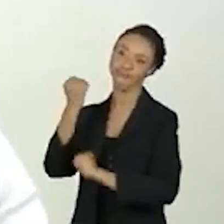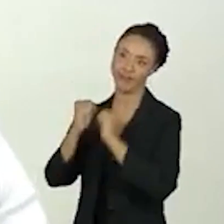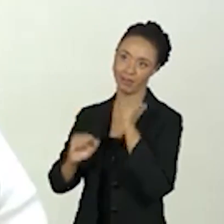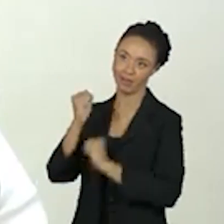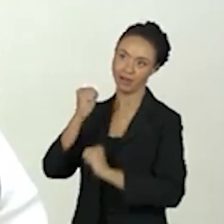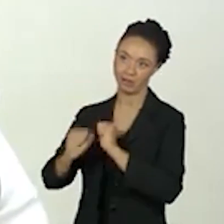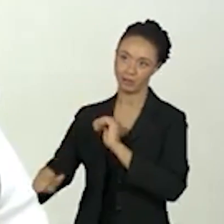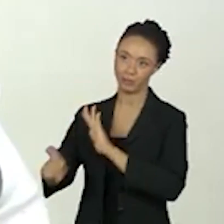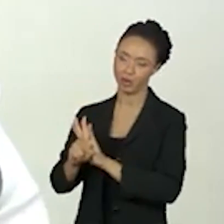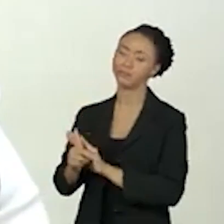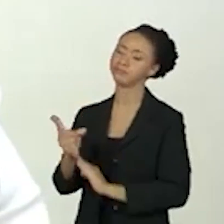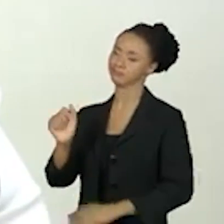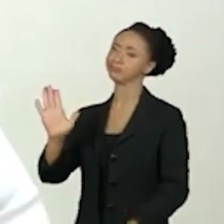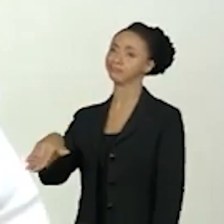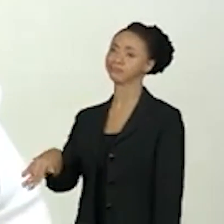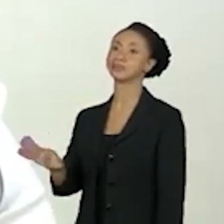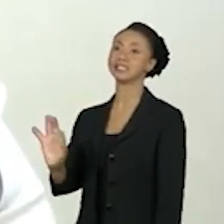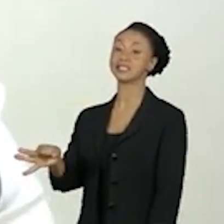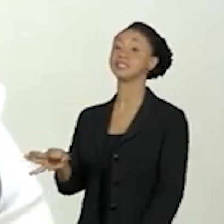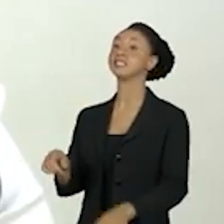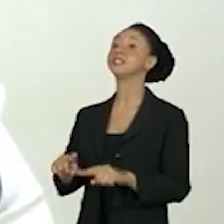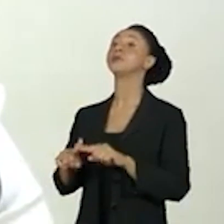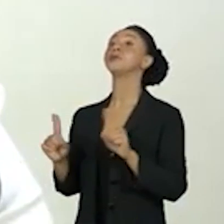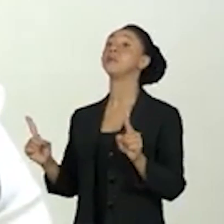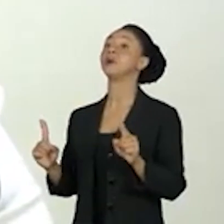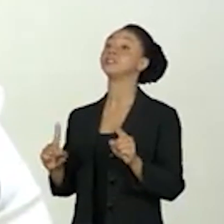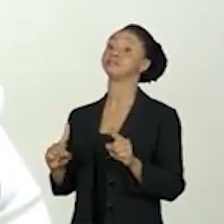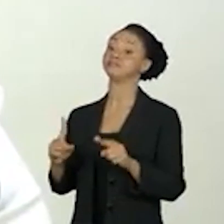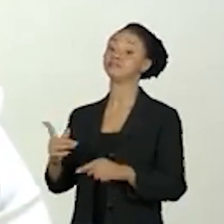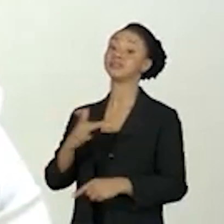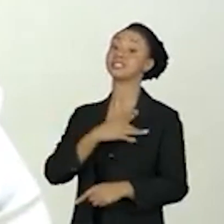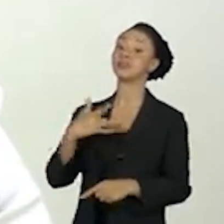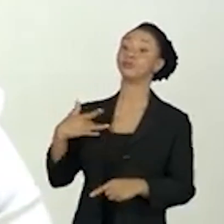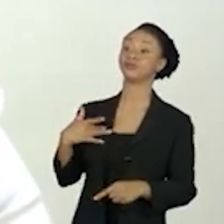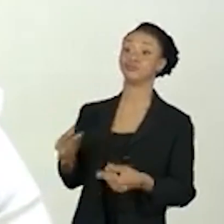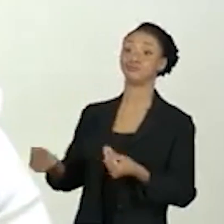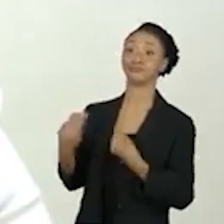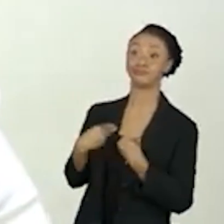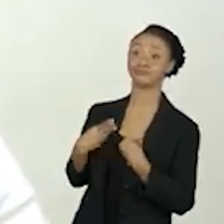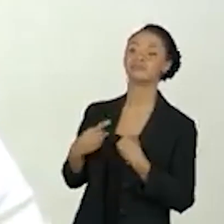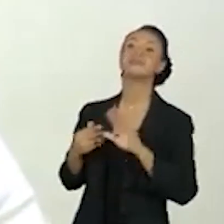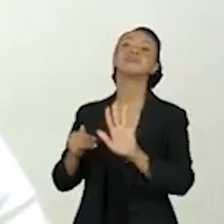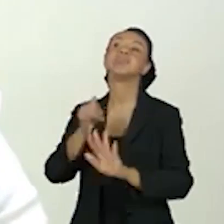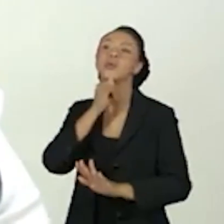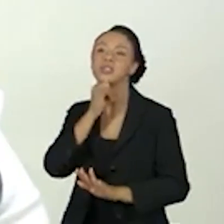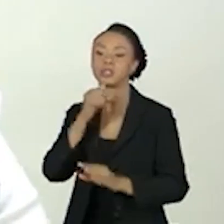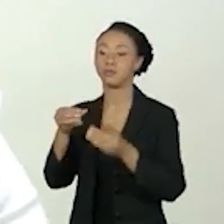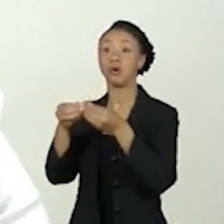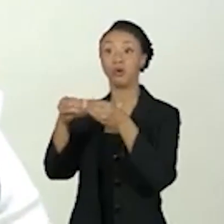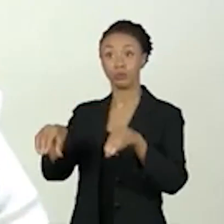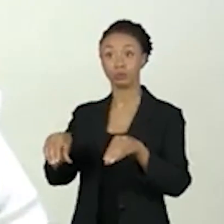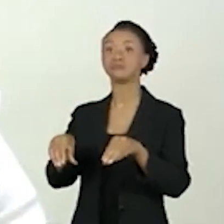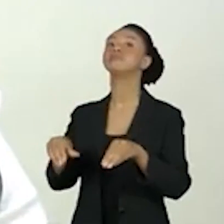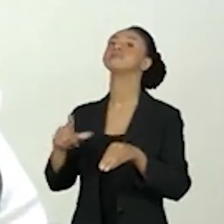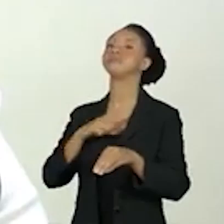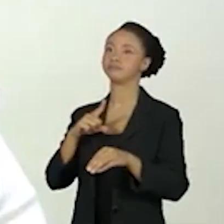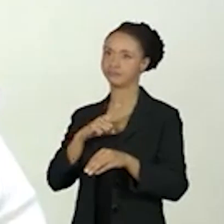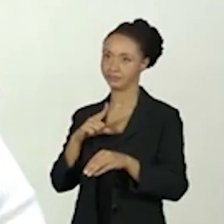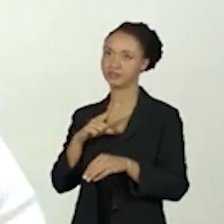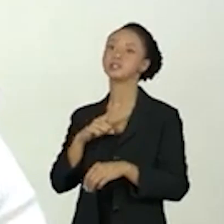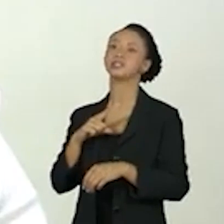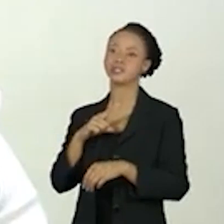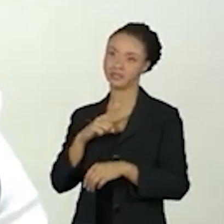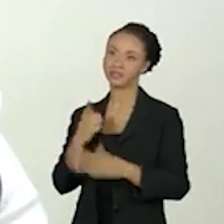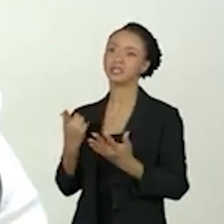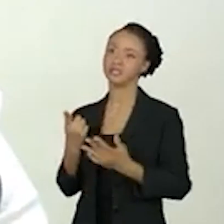baixo, porém, eles não trazem a saúde. Se a gente for comparar com ovo, que também teve um aumento, mas